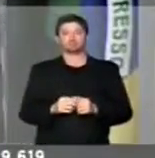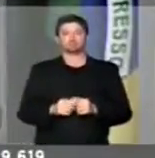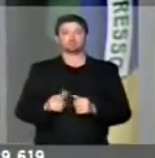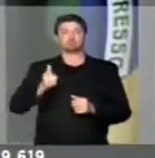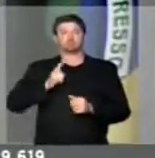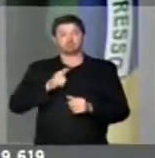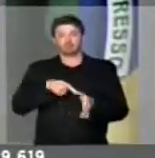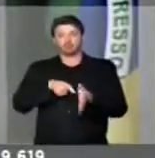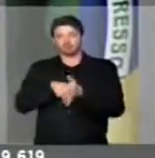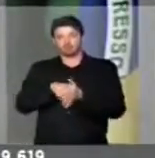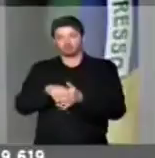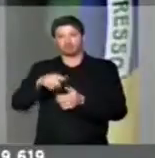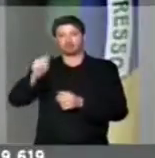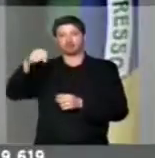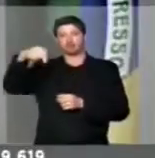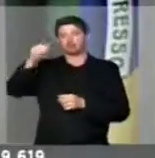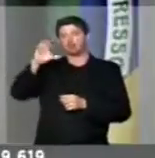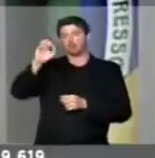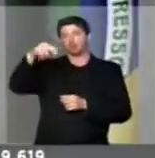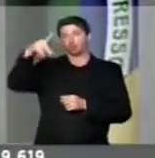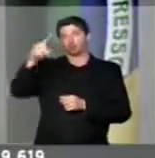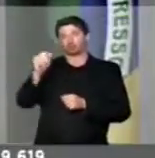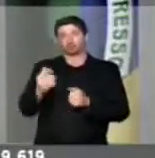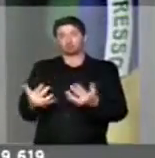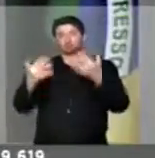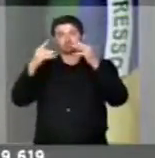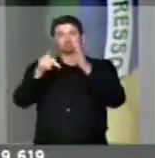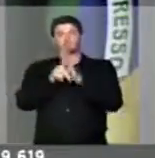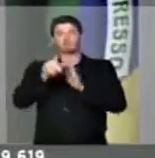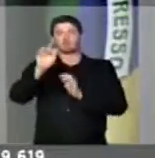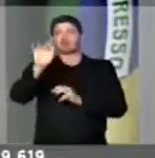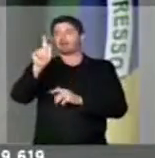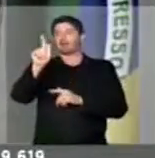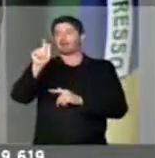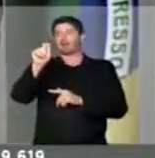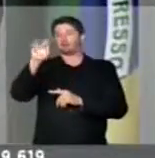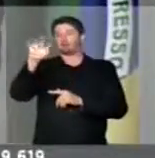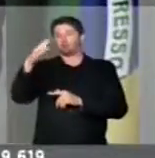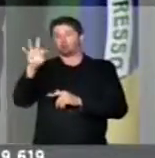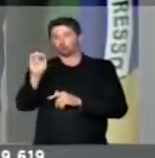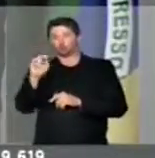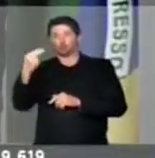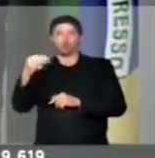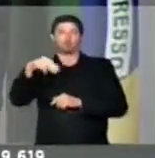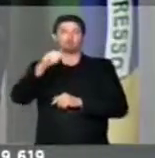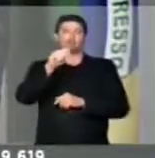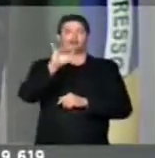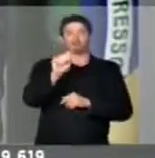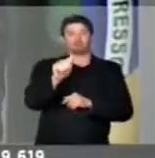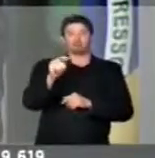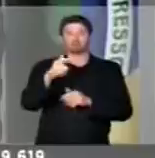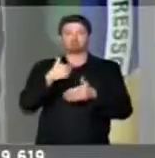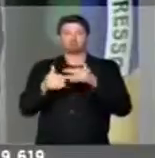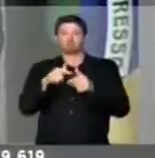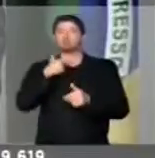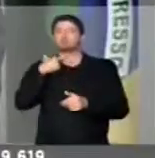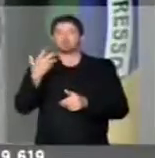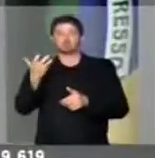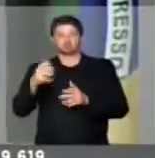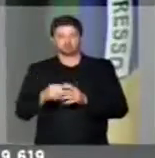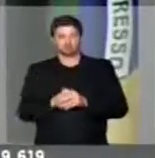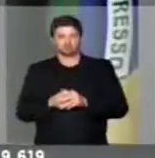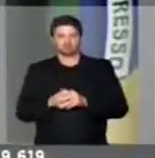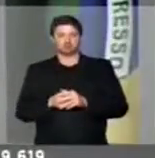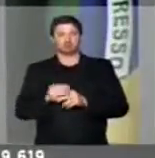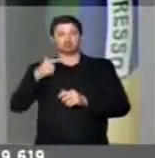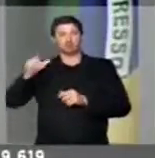a Operação Anaconda, que é o escândalo dos gafanhotos, ou a máfia dos gafanhotos, como queira. Tem o